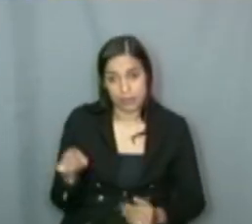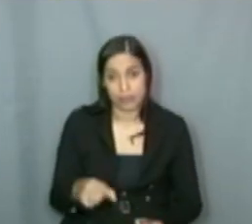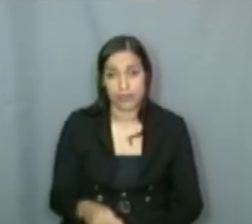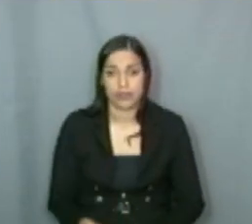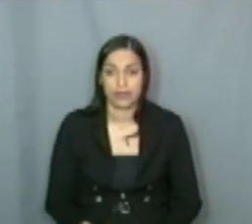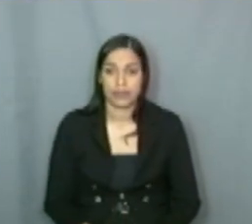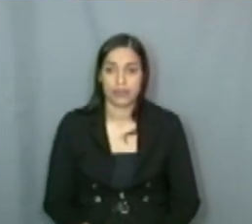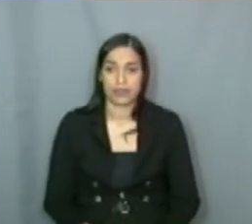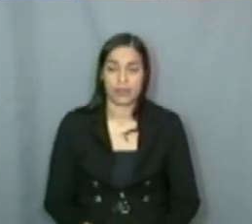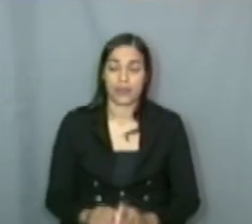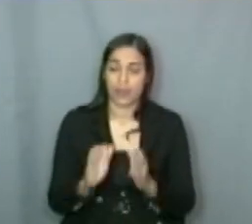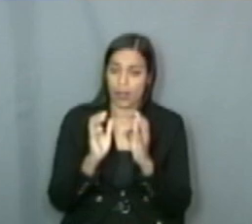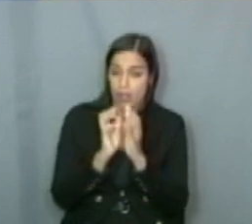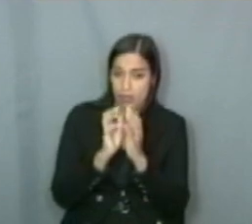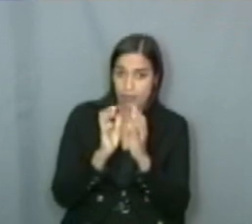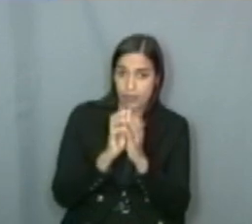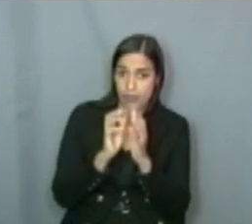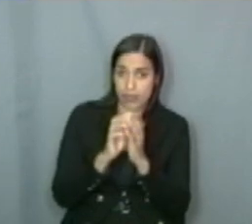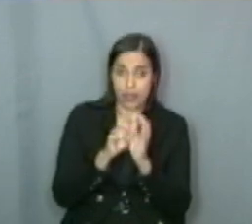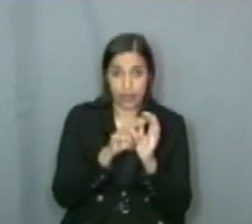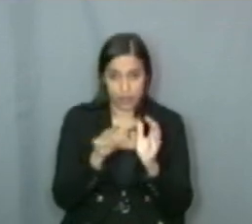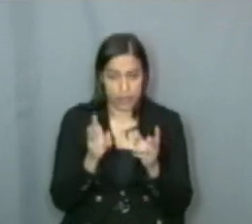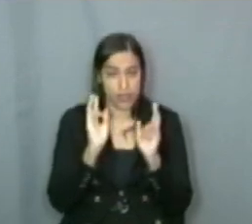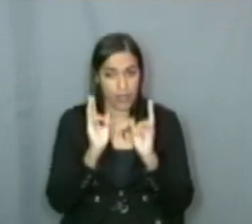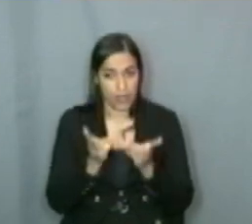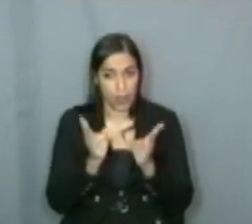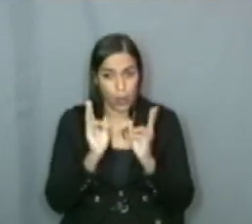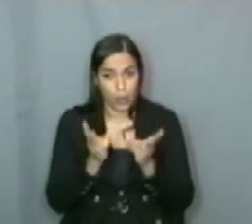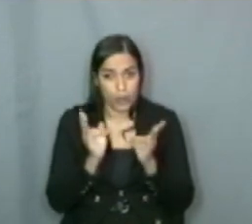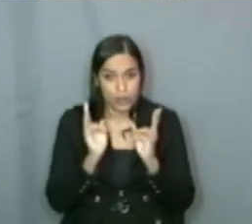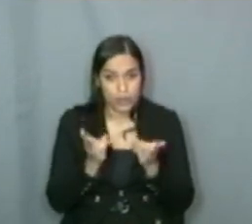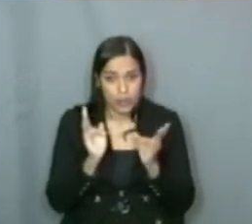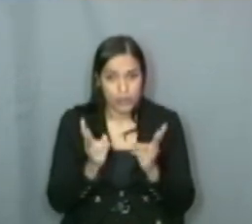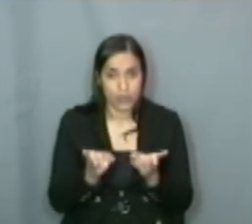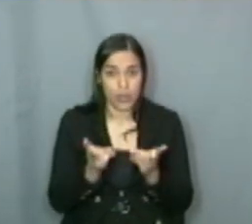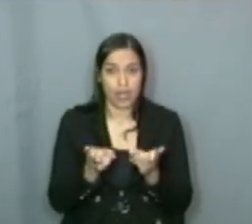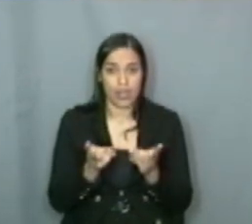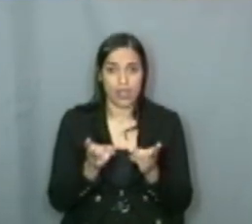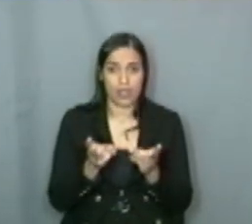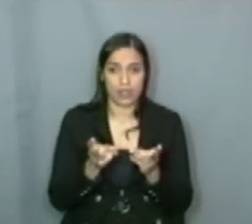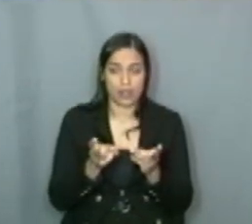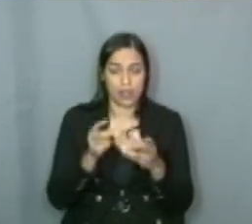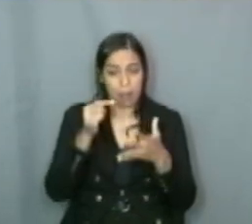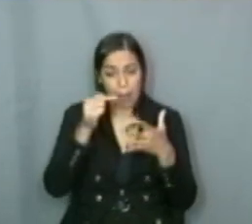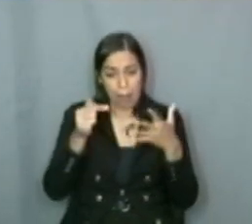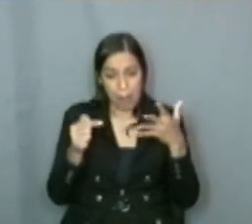a você, recifense, você quer continuar nesse estado de coisas?